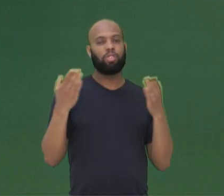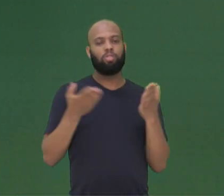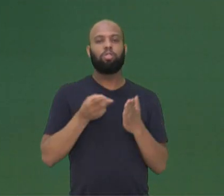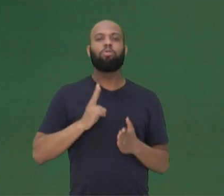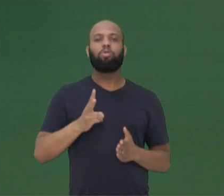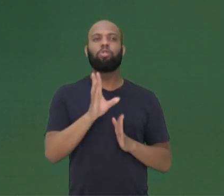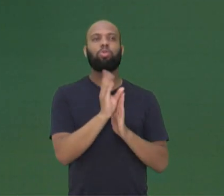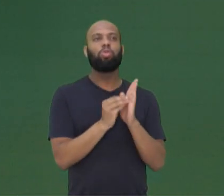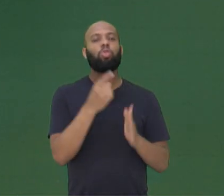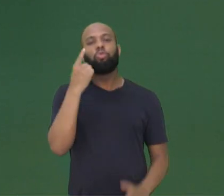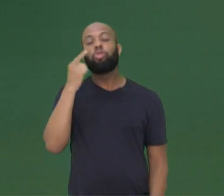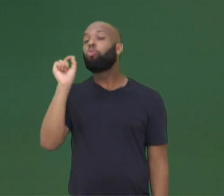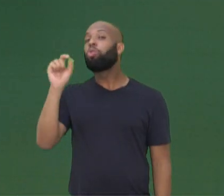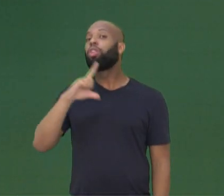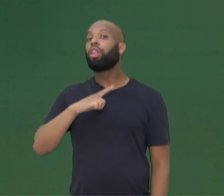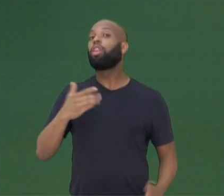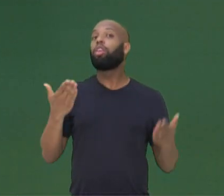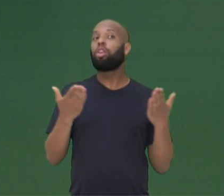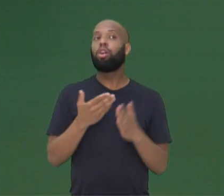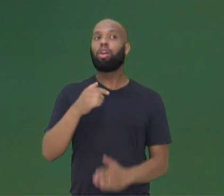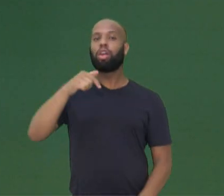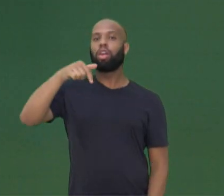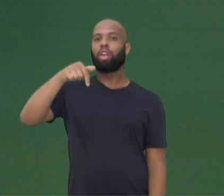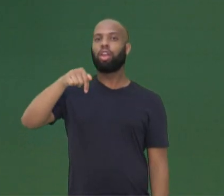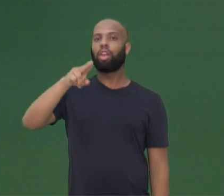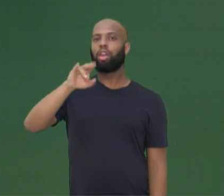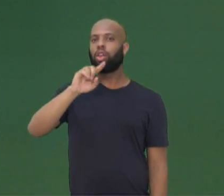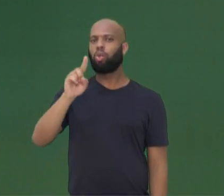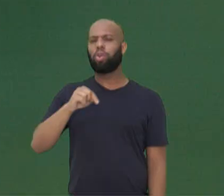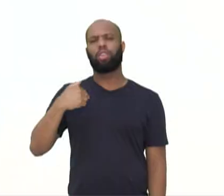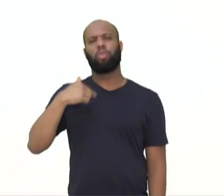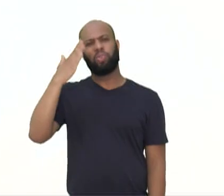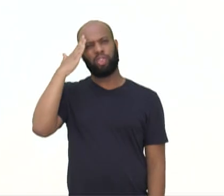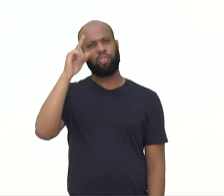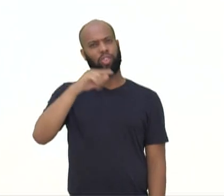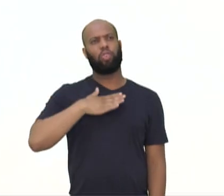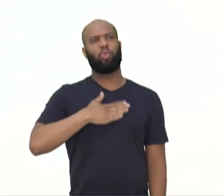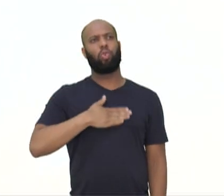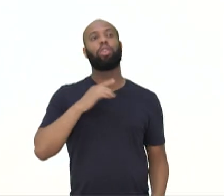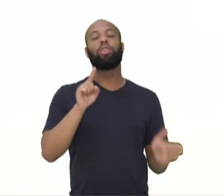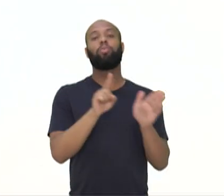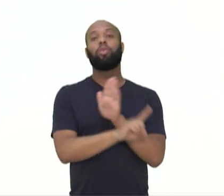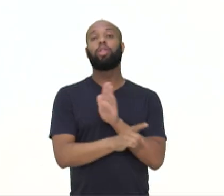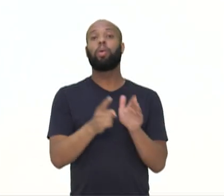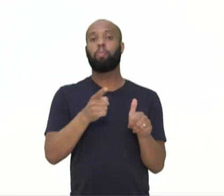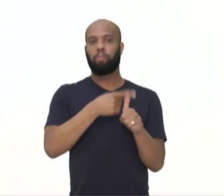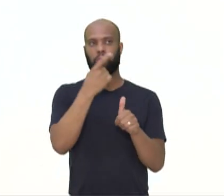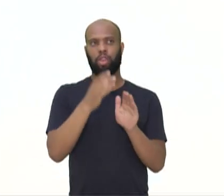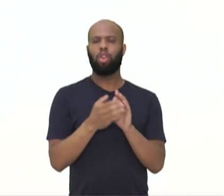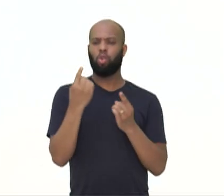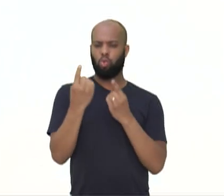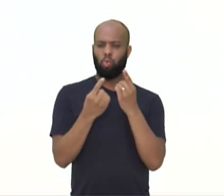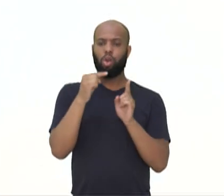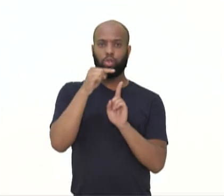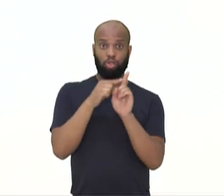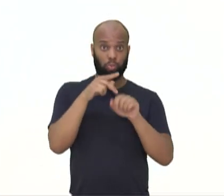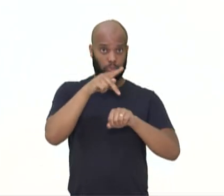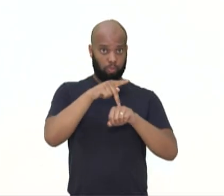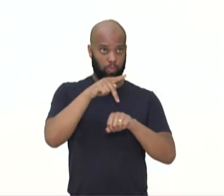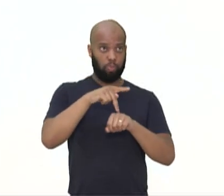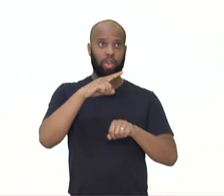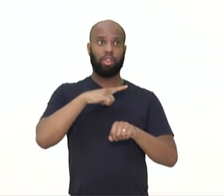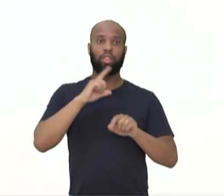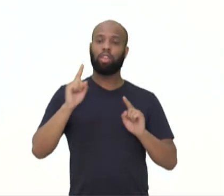o que apareceu na nossa tela? Quiz. Eu sei que vocês gostam. Então, vamos para a nossa primeira pergunta de hoje? Em qual tipo de rocha é